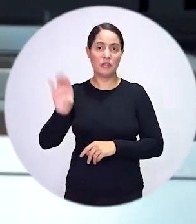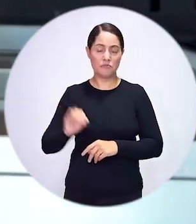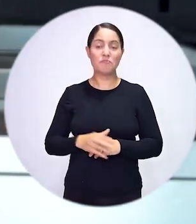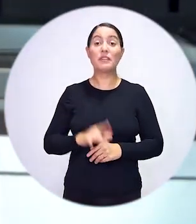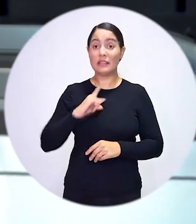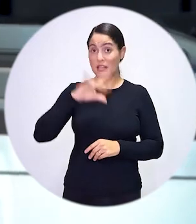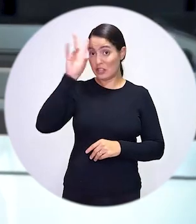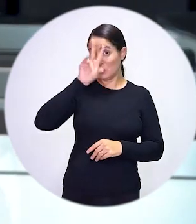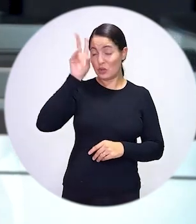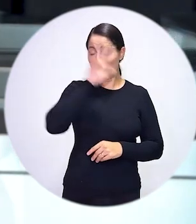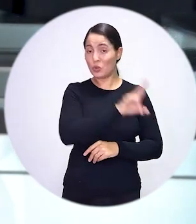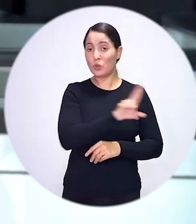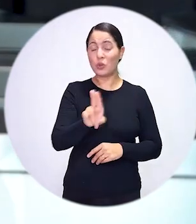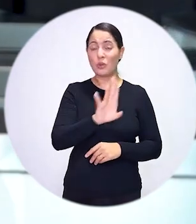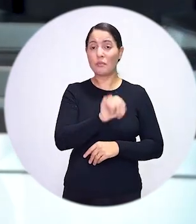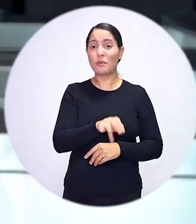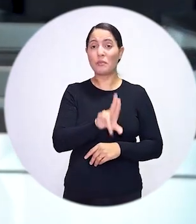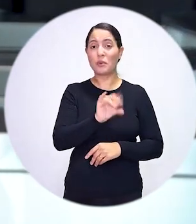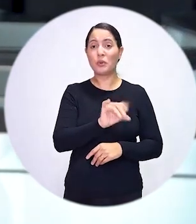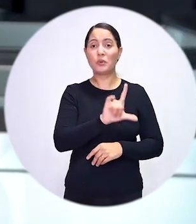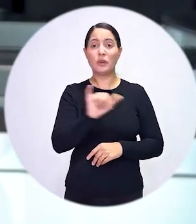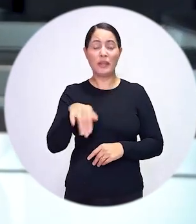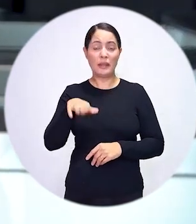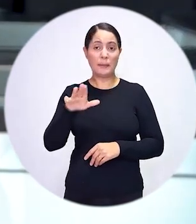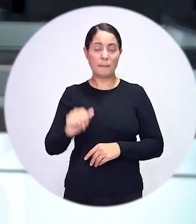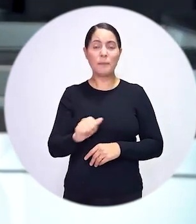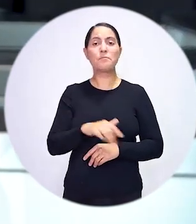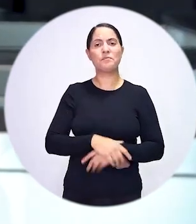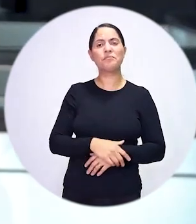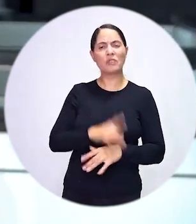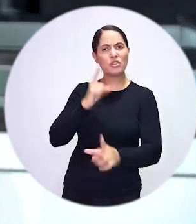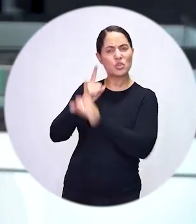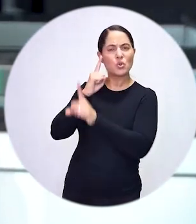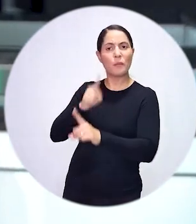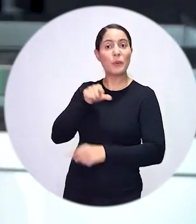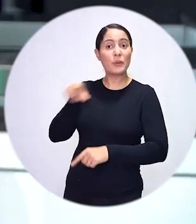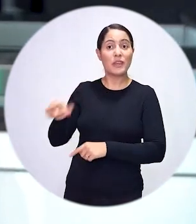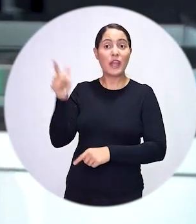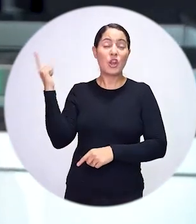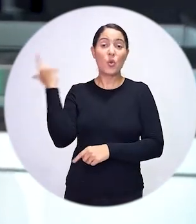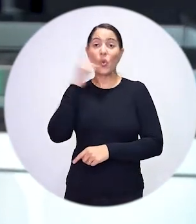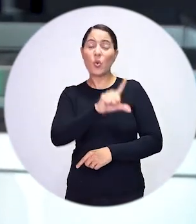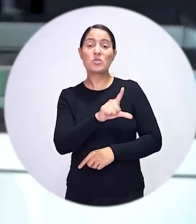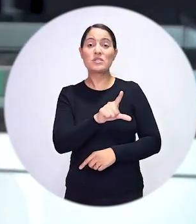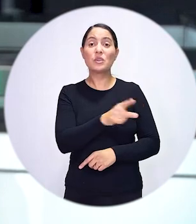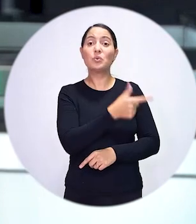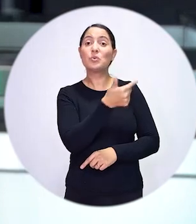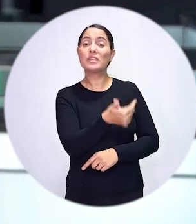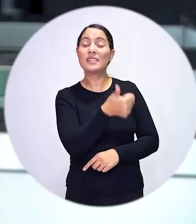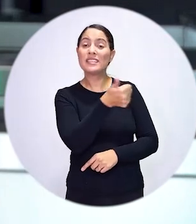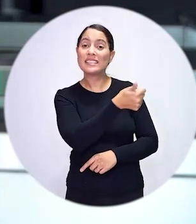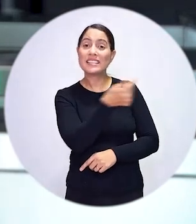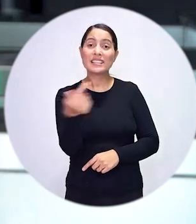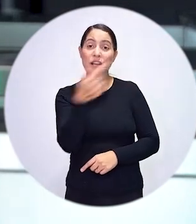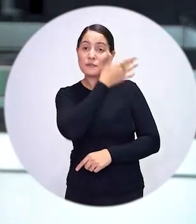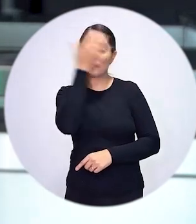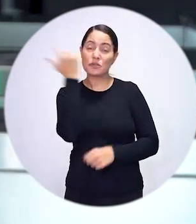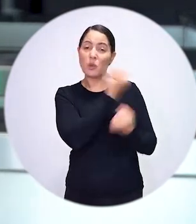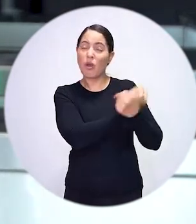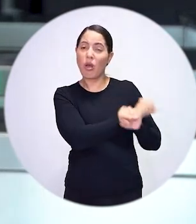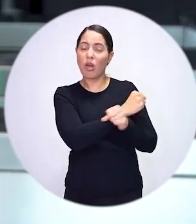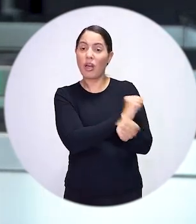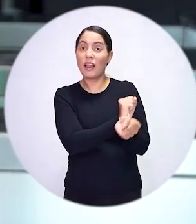em 2021 pelo historiador Bruno Rodrigues de Lima, Gama defendeu e libertou 217